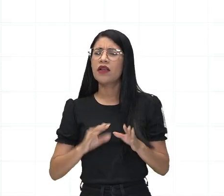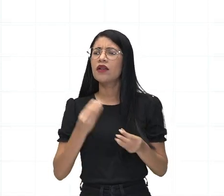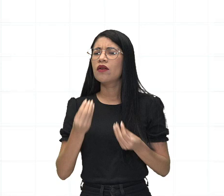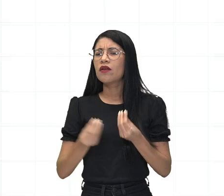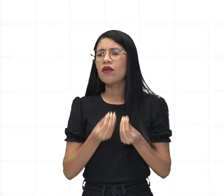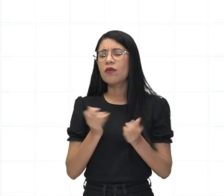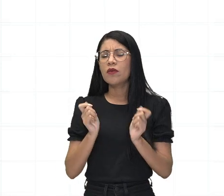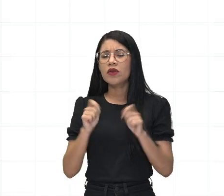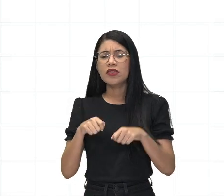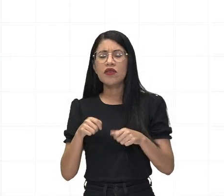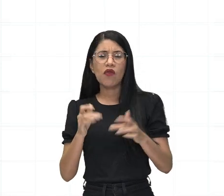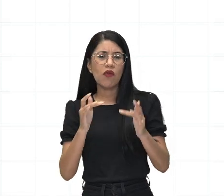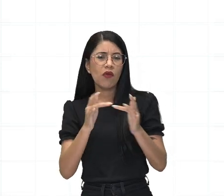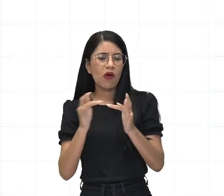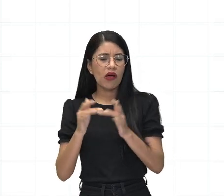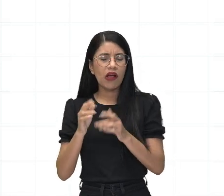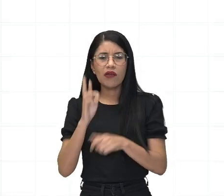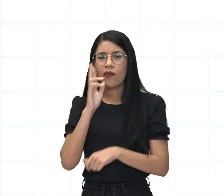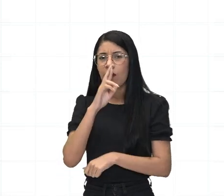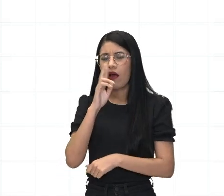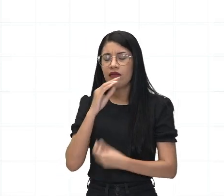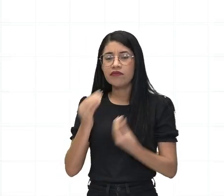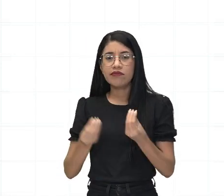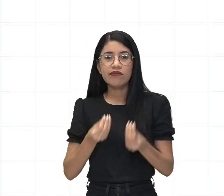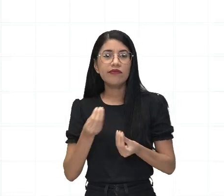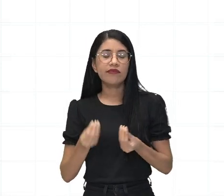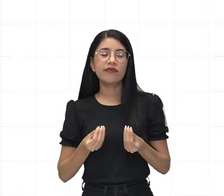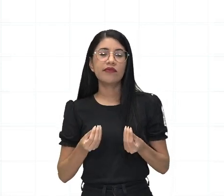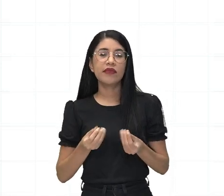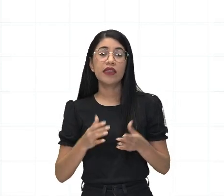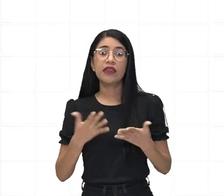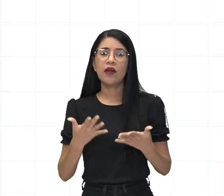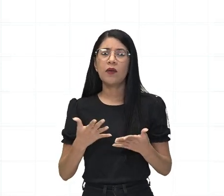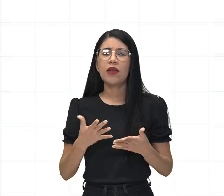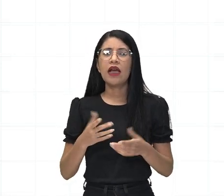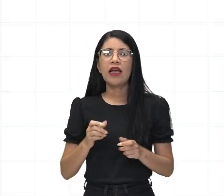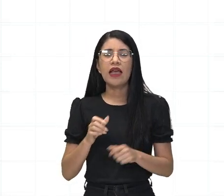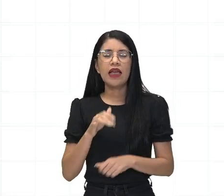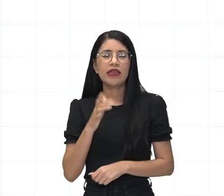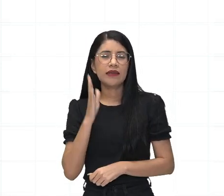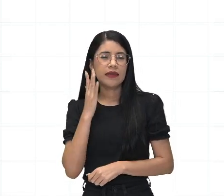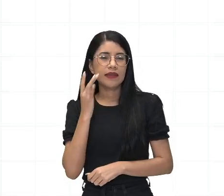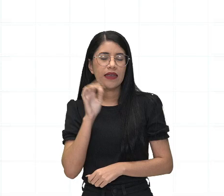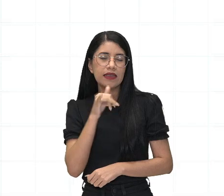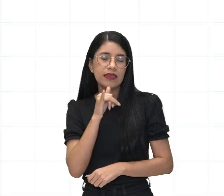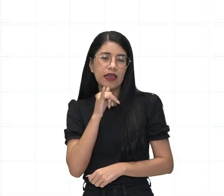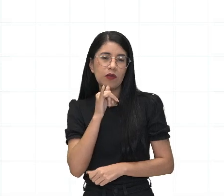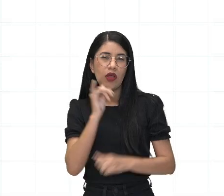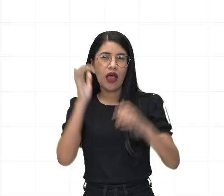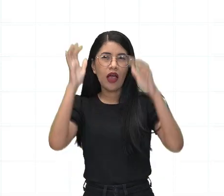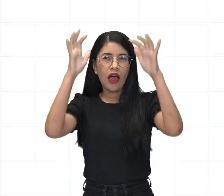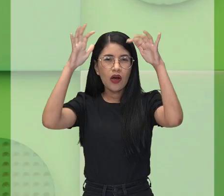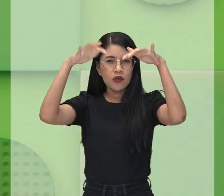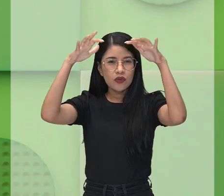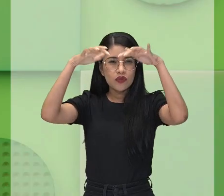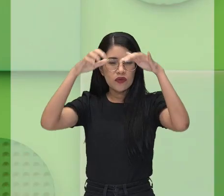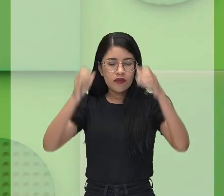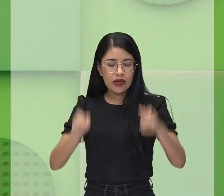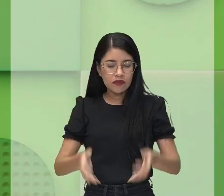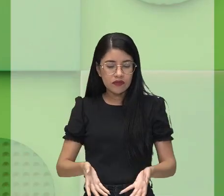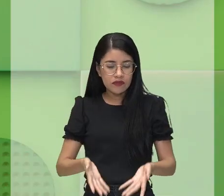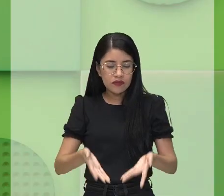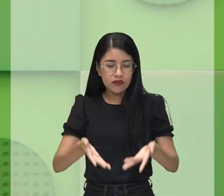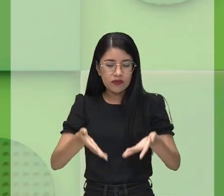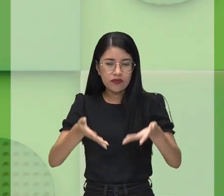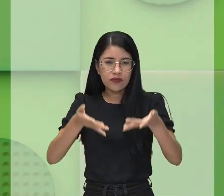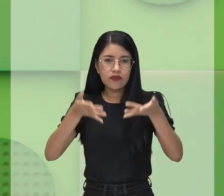ter contato com esses ratos? Pois é, sabe aquele momento que uma chuva alaga o quintal de